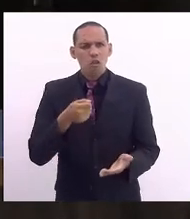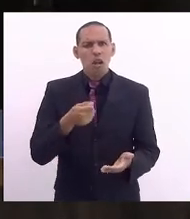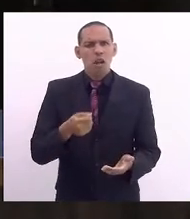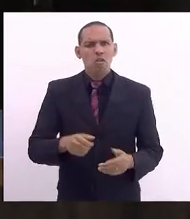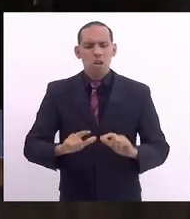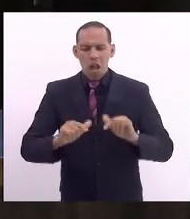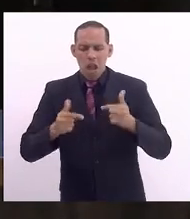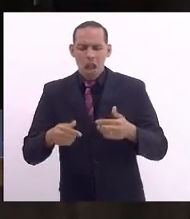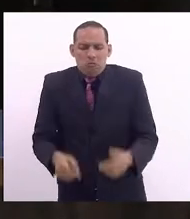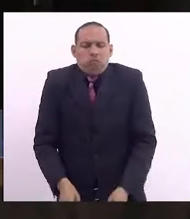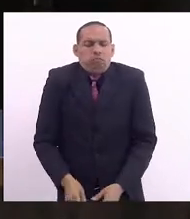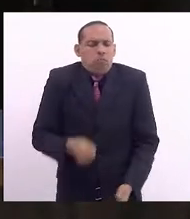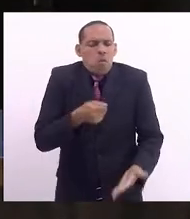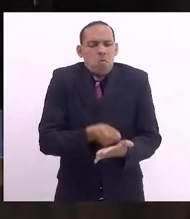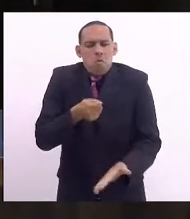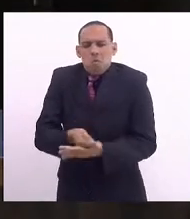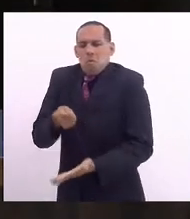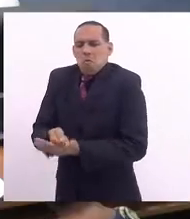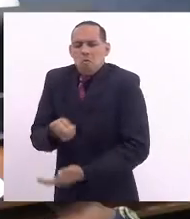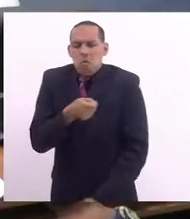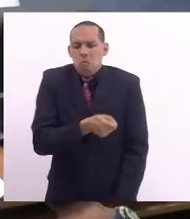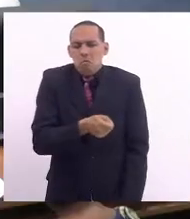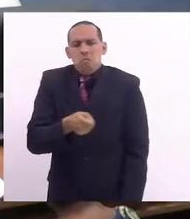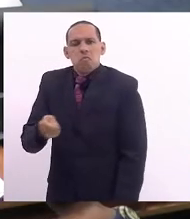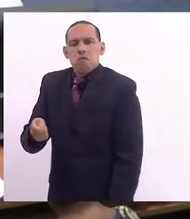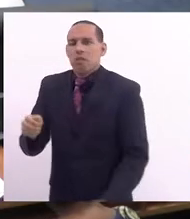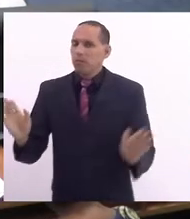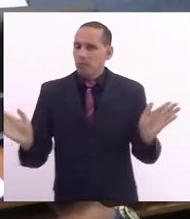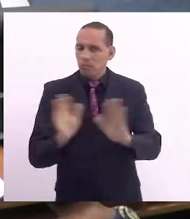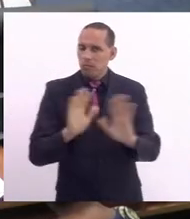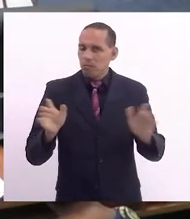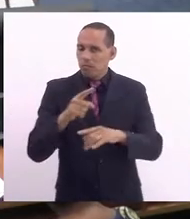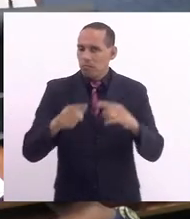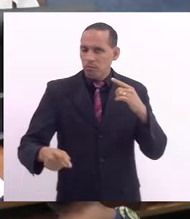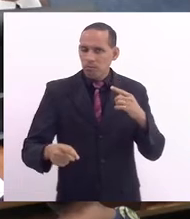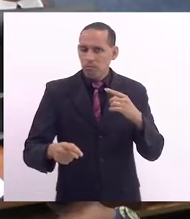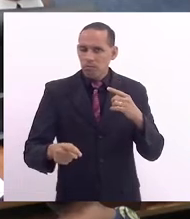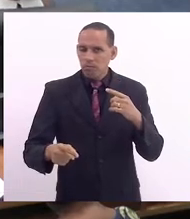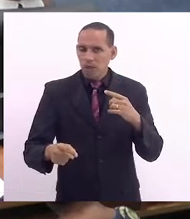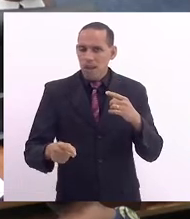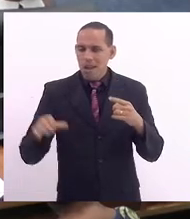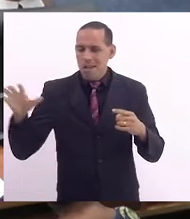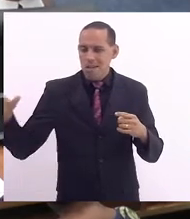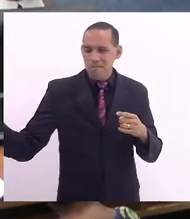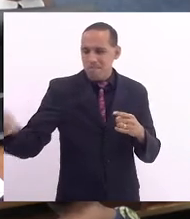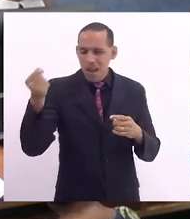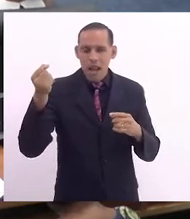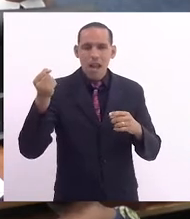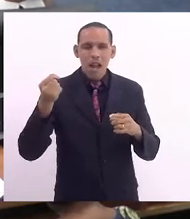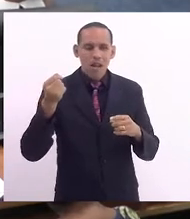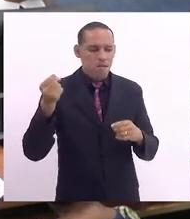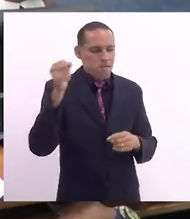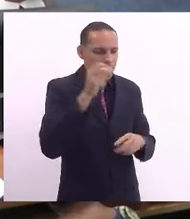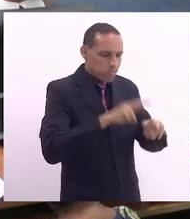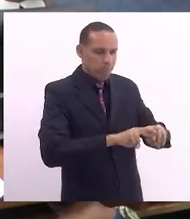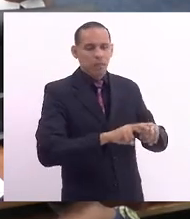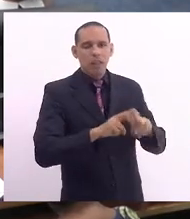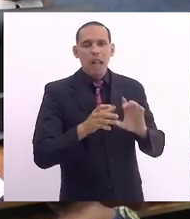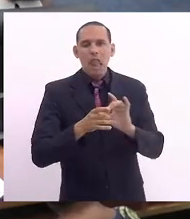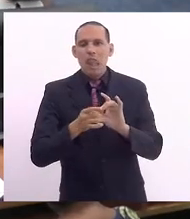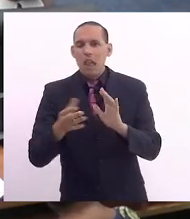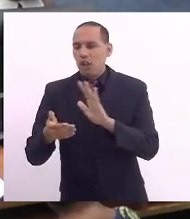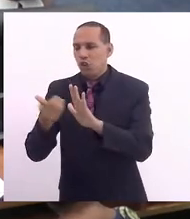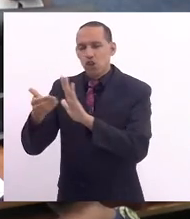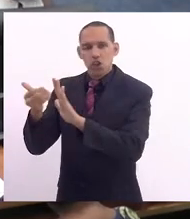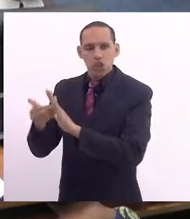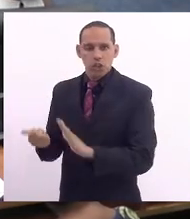haja arbitrariamente e em plena liberdade, caçando a liberdade dos outros. Então, mais uma